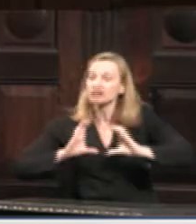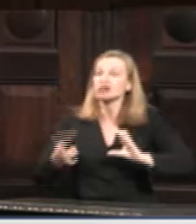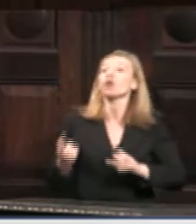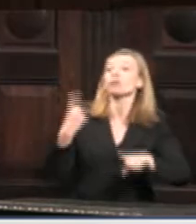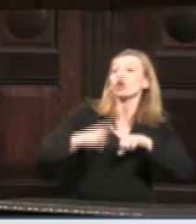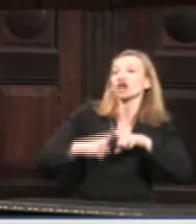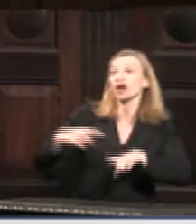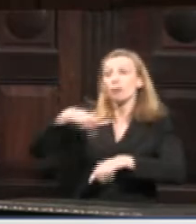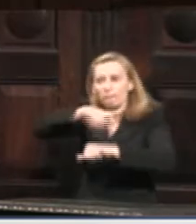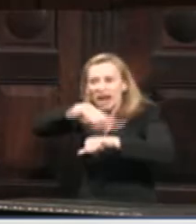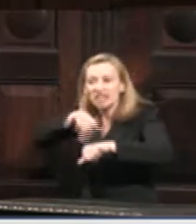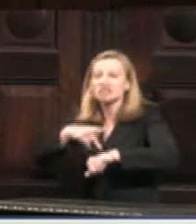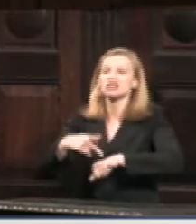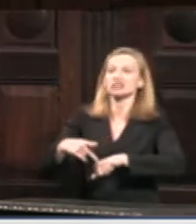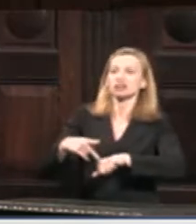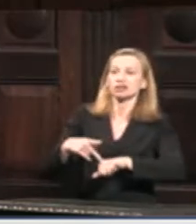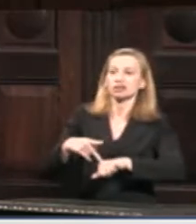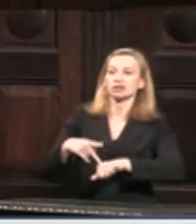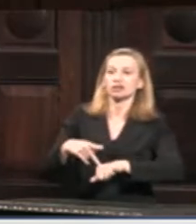país,